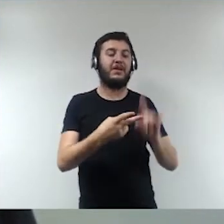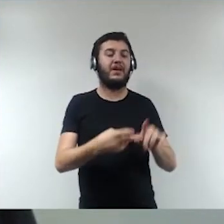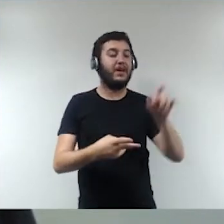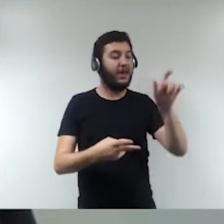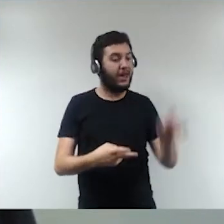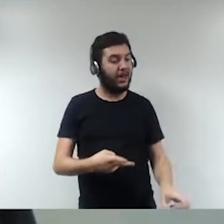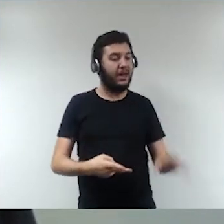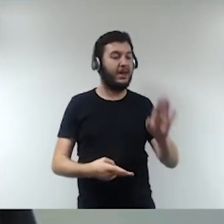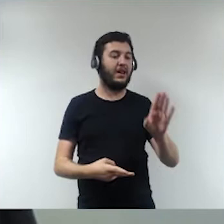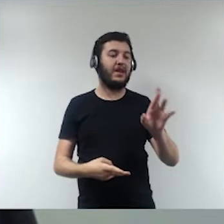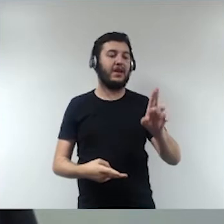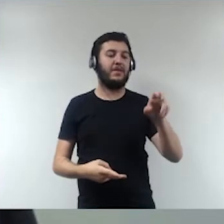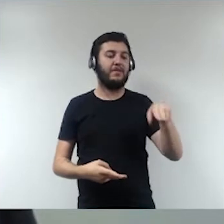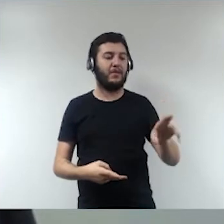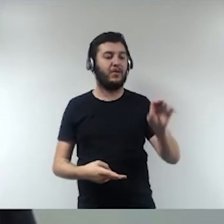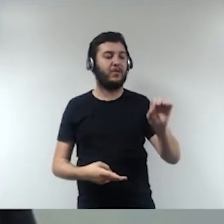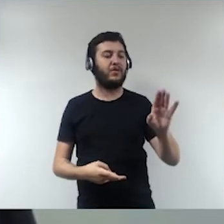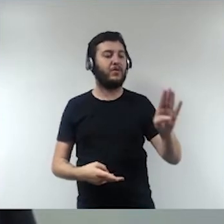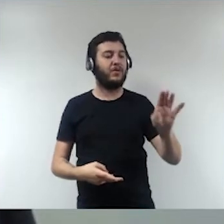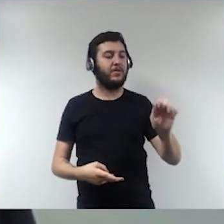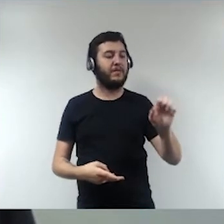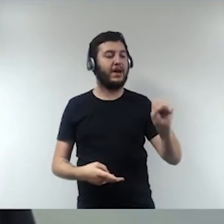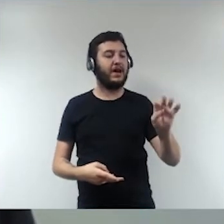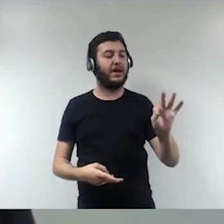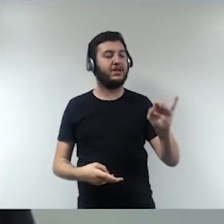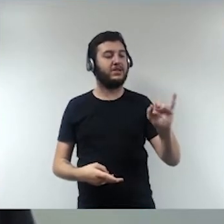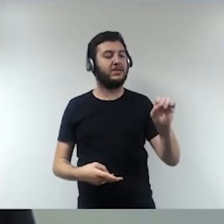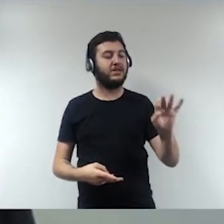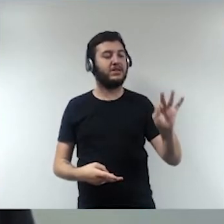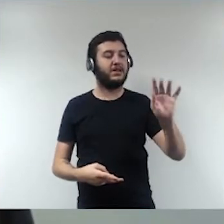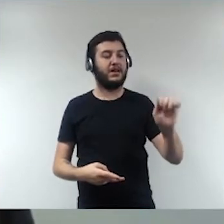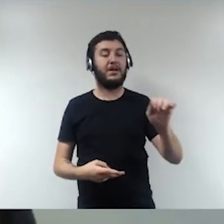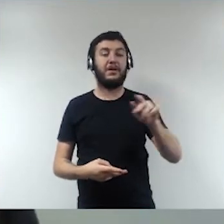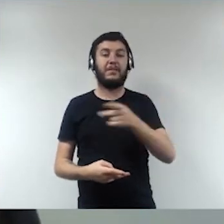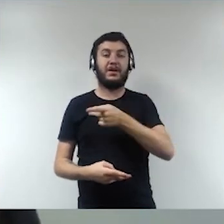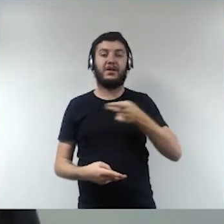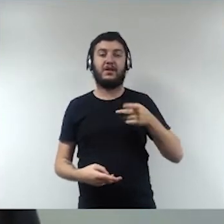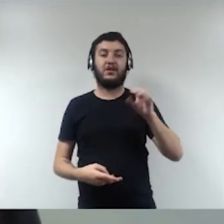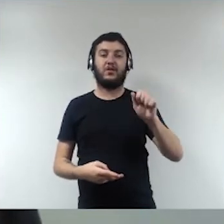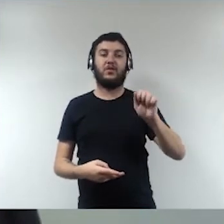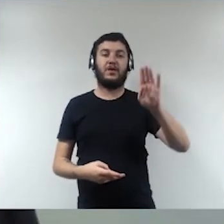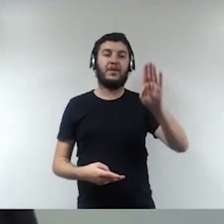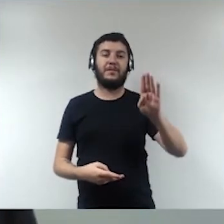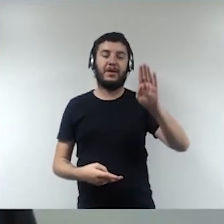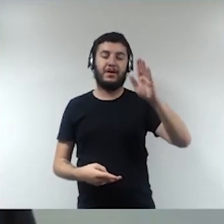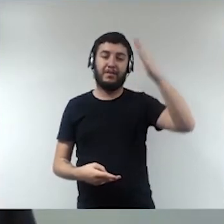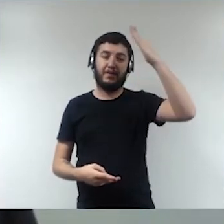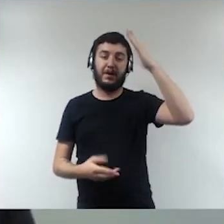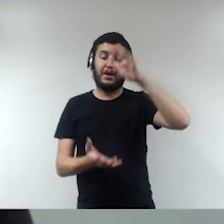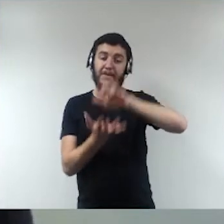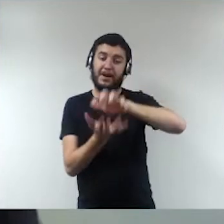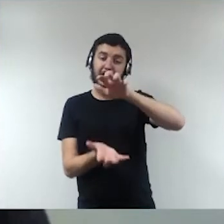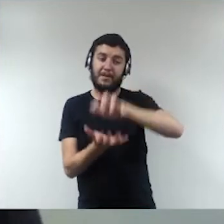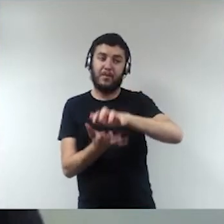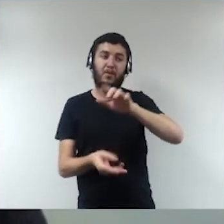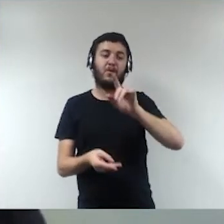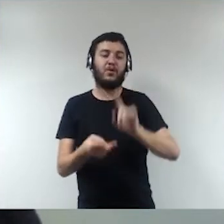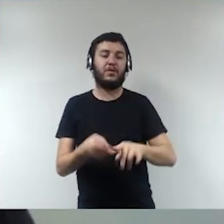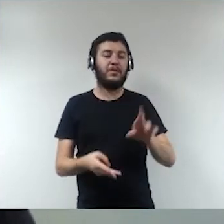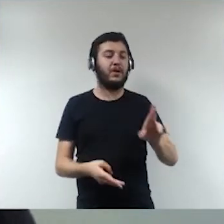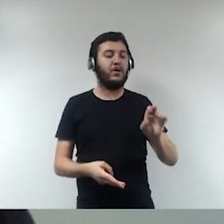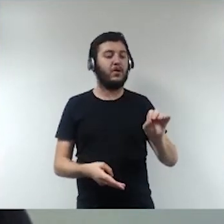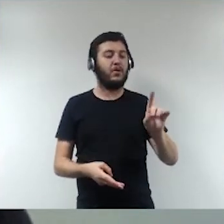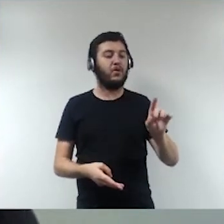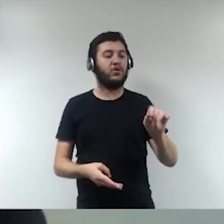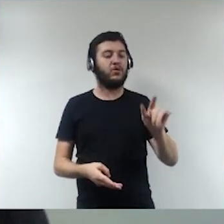Bruno Batista, nosso presidente da OAB de Pernambuco, querido Rodolfo, conselheiro federal, ex-presidente da OAB